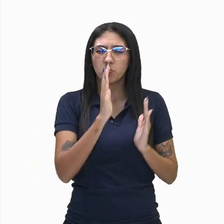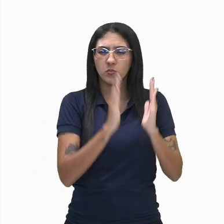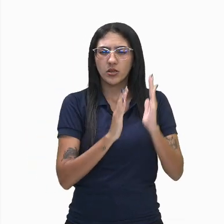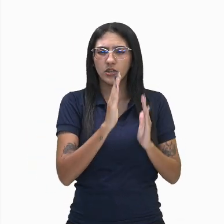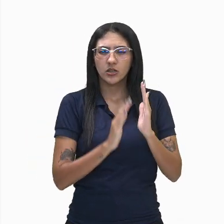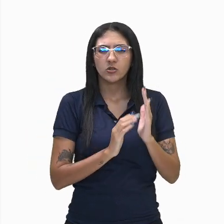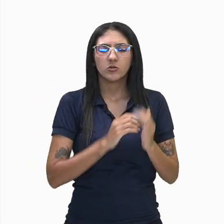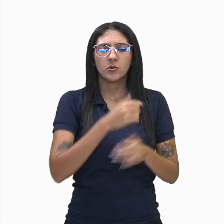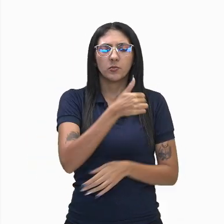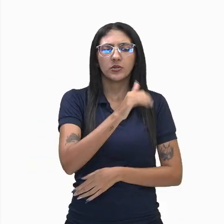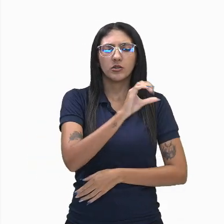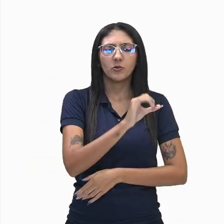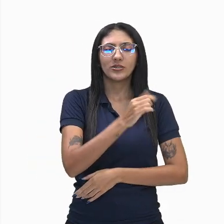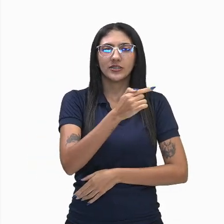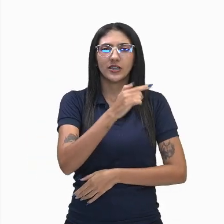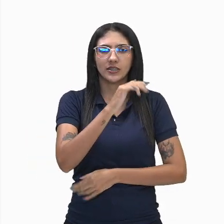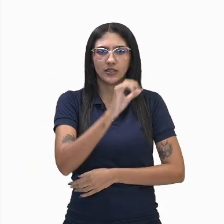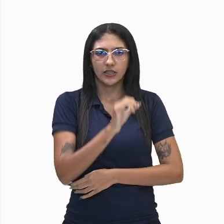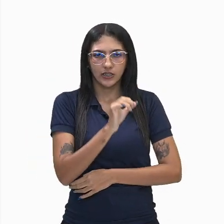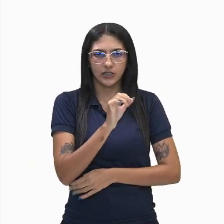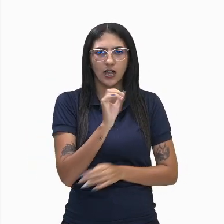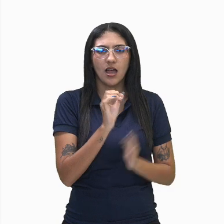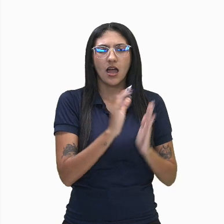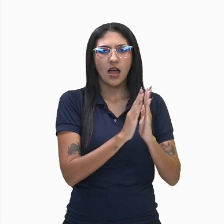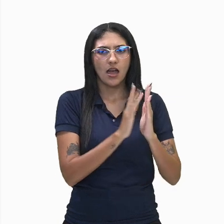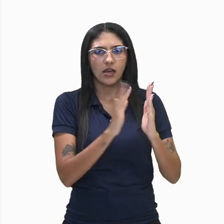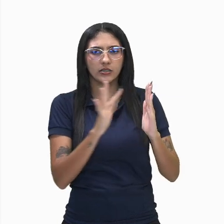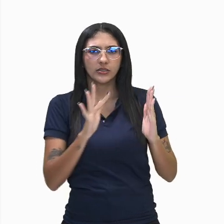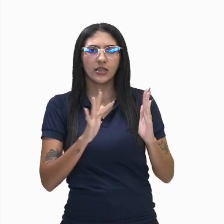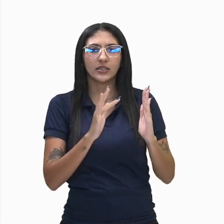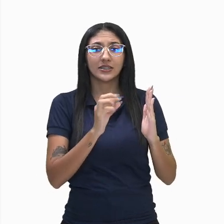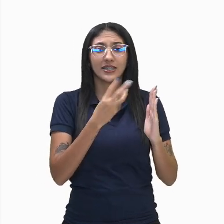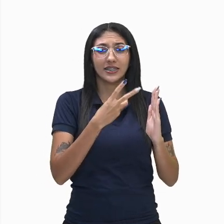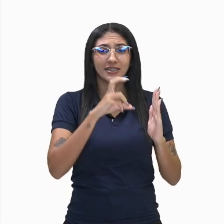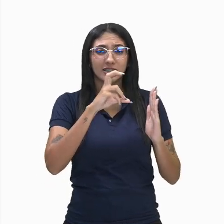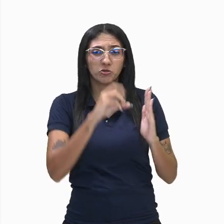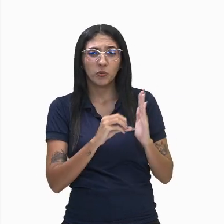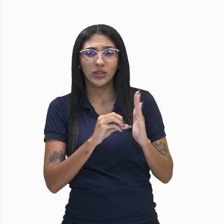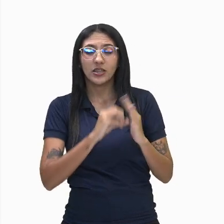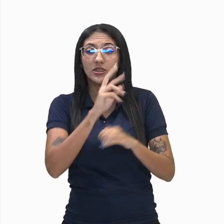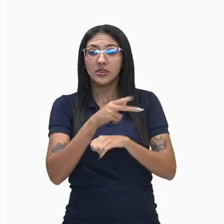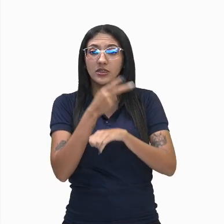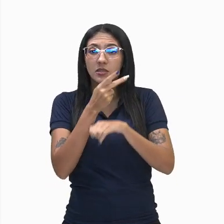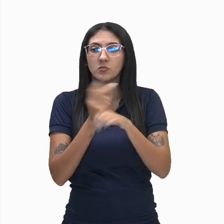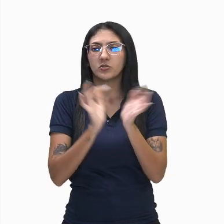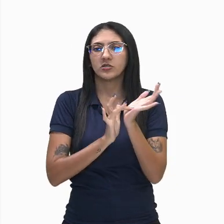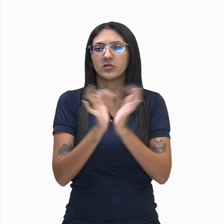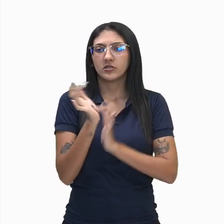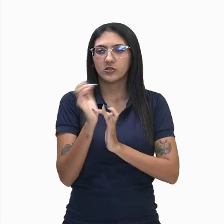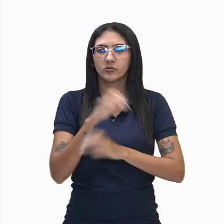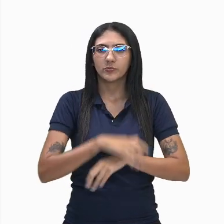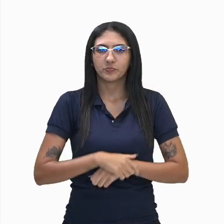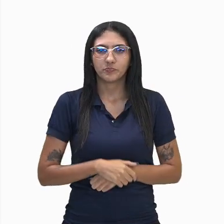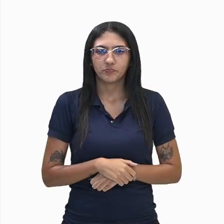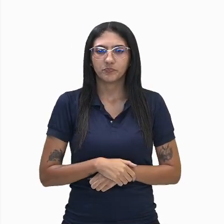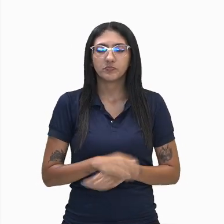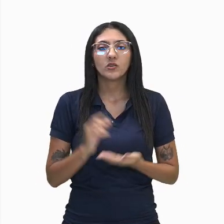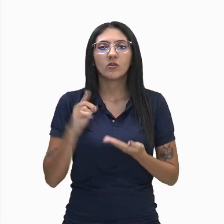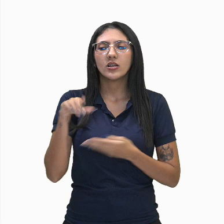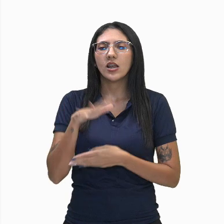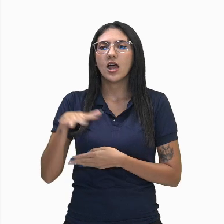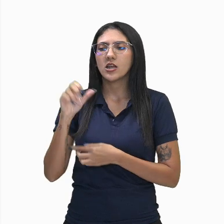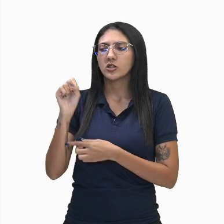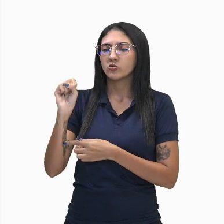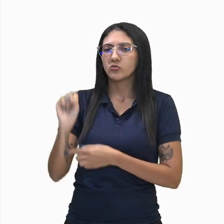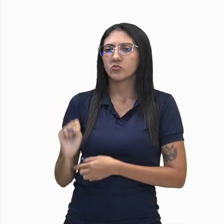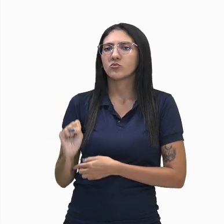1070 a.C. a 350 depois de Cristo, localizado ao sul do